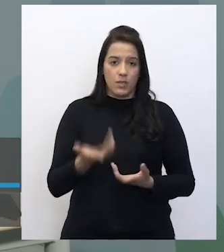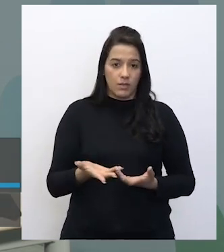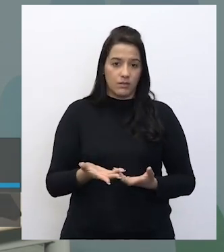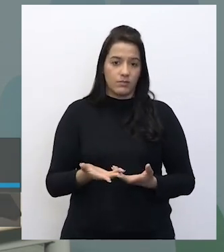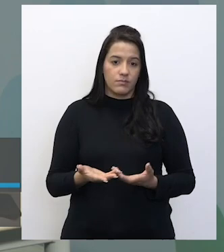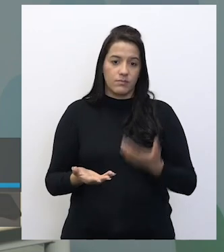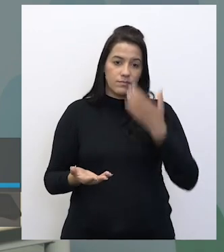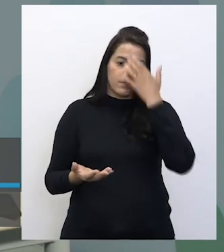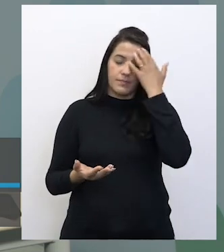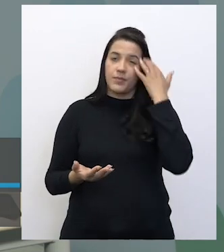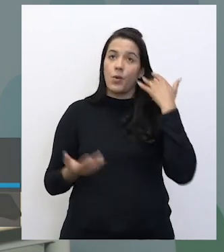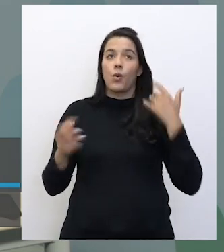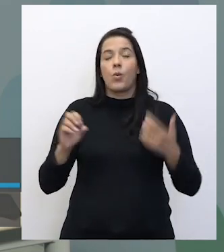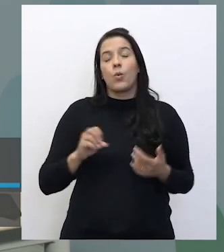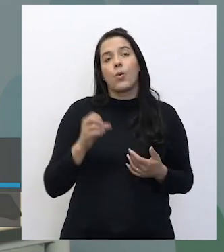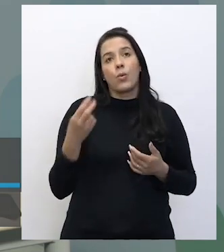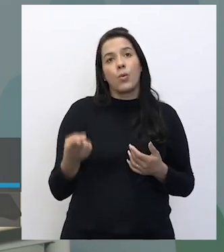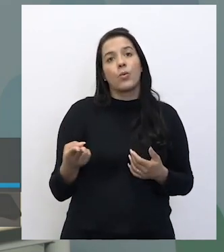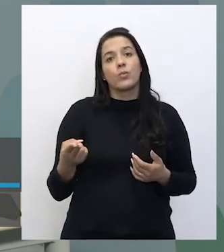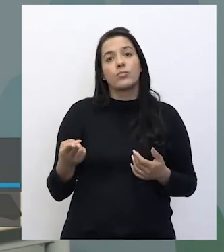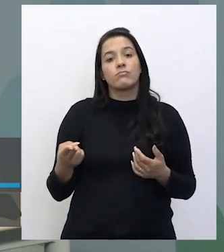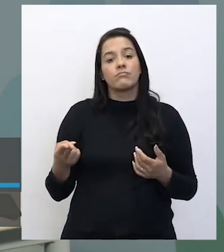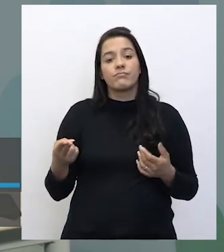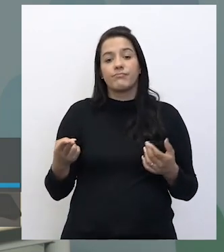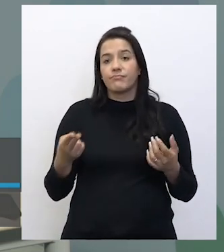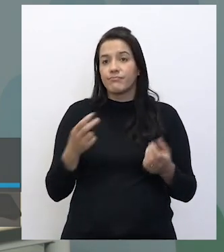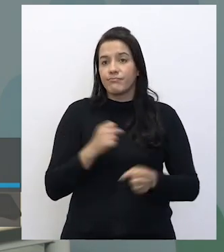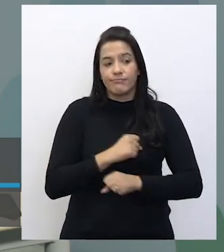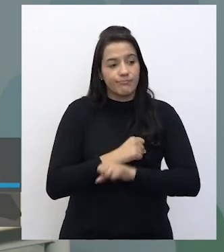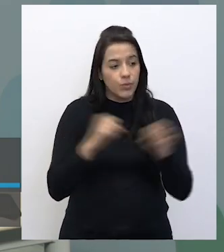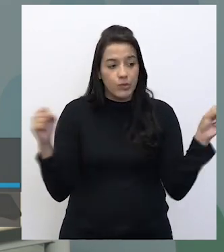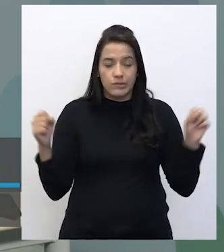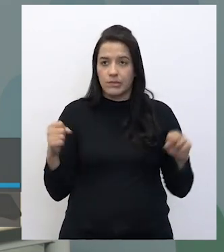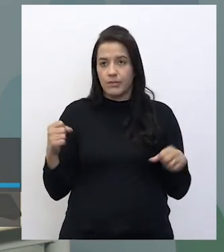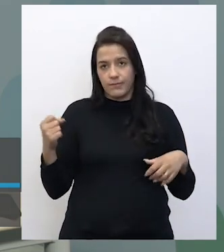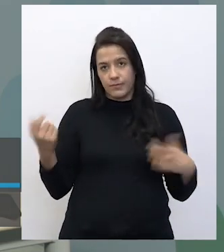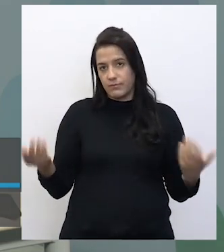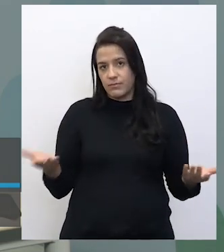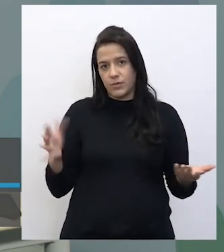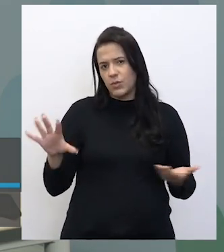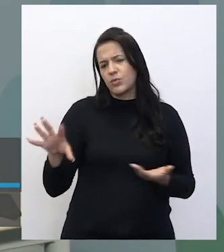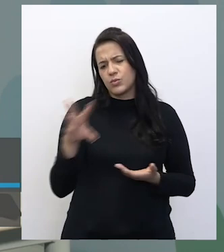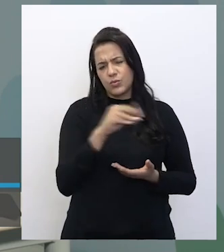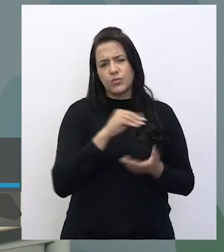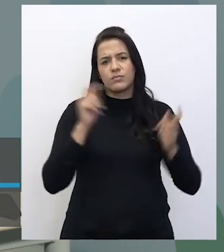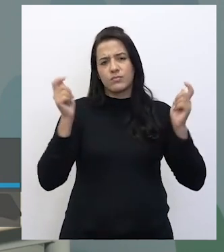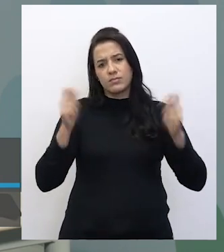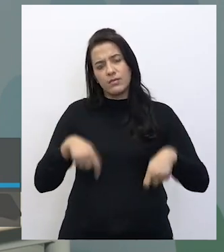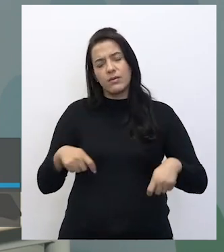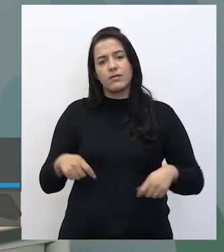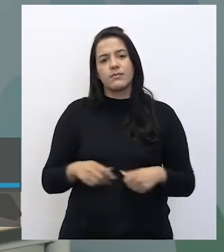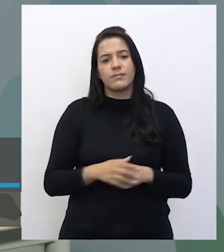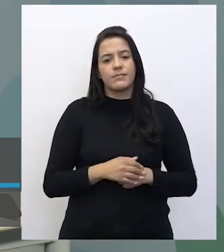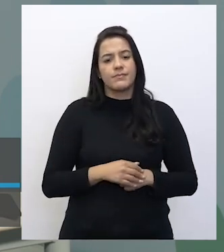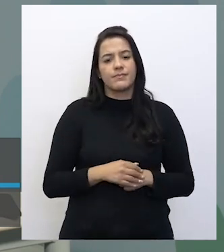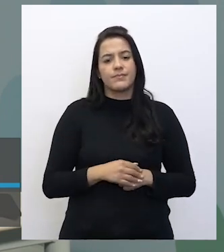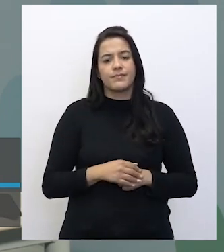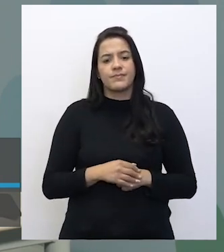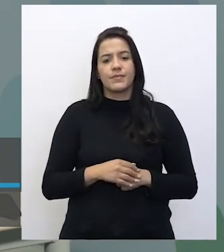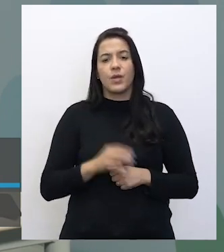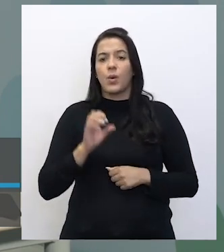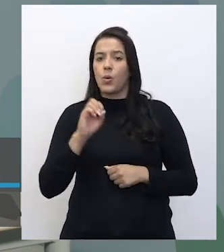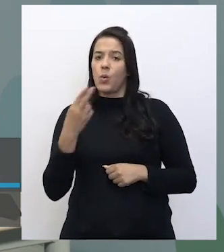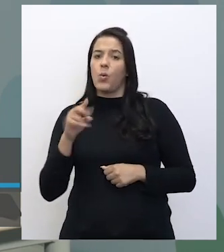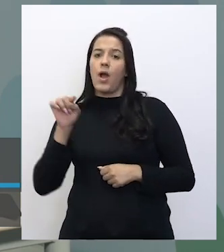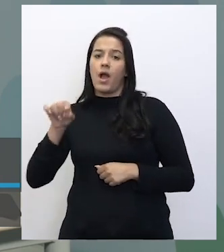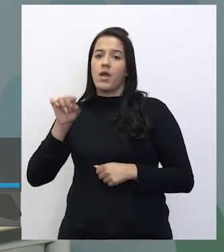uma coisa absolutamente inconcebível, né? Para todo e qualquer indivíduo, sendo, portanto, especialidade